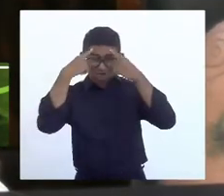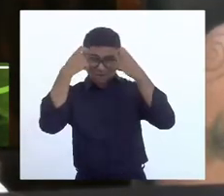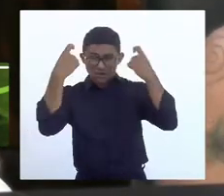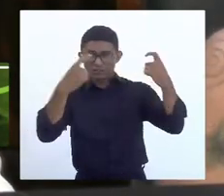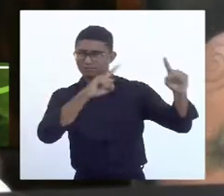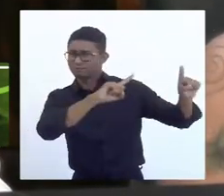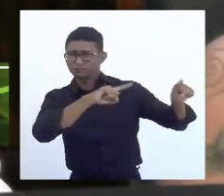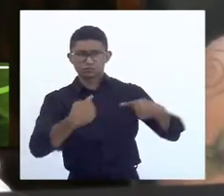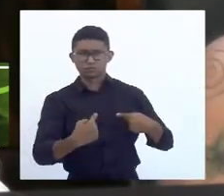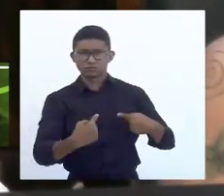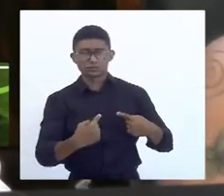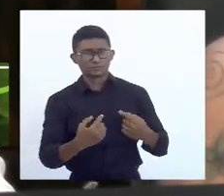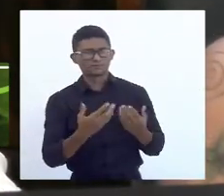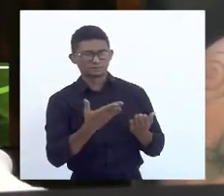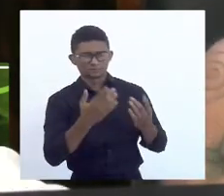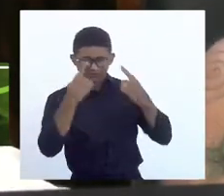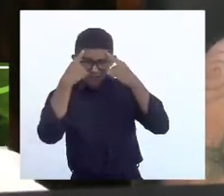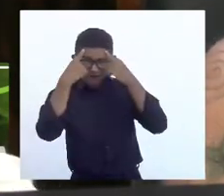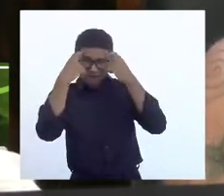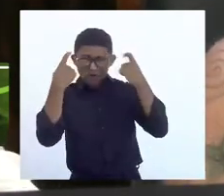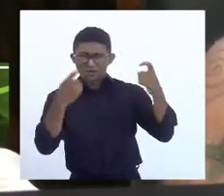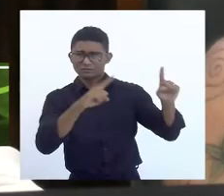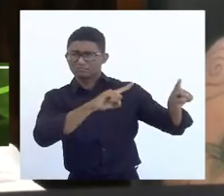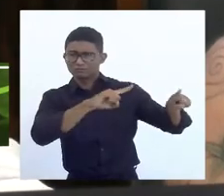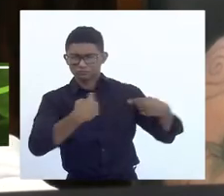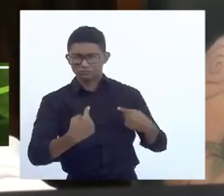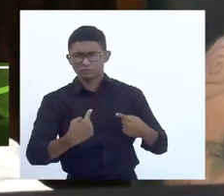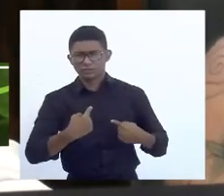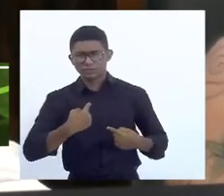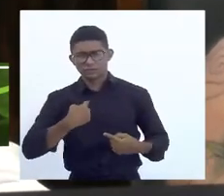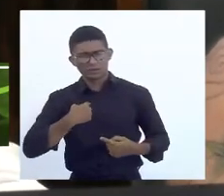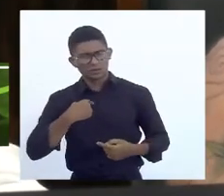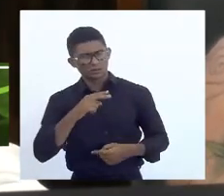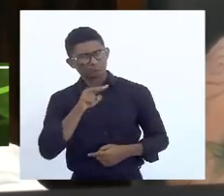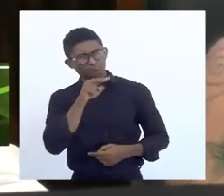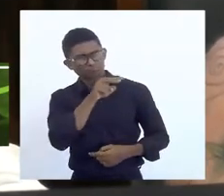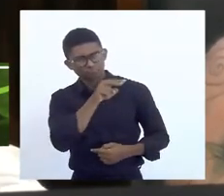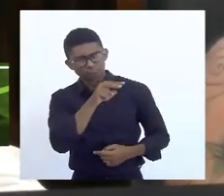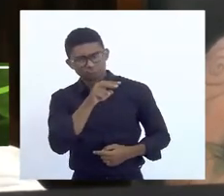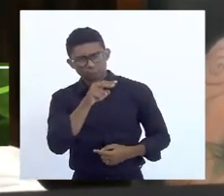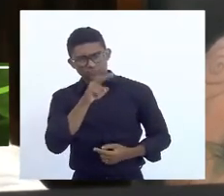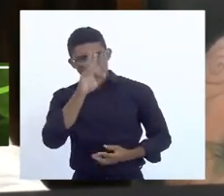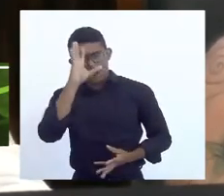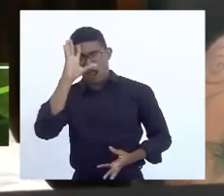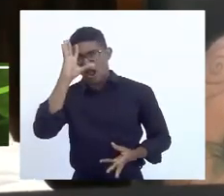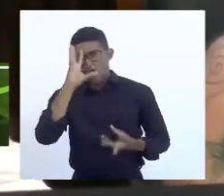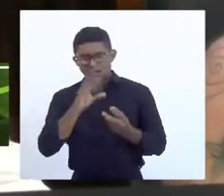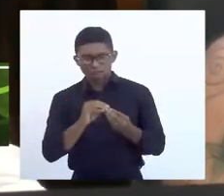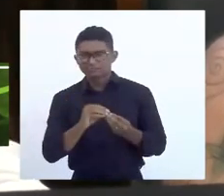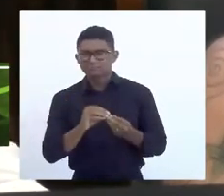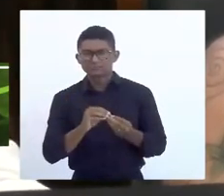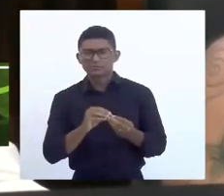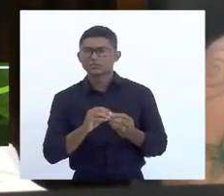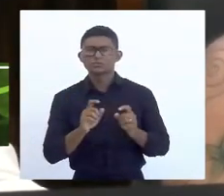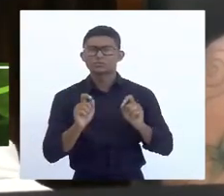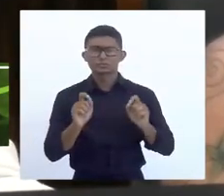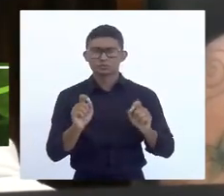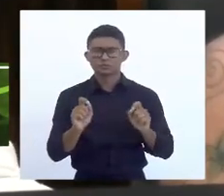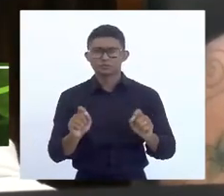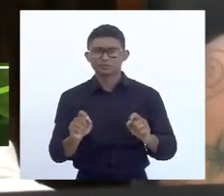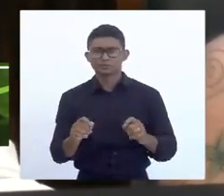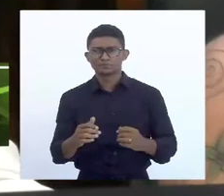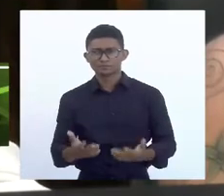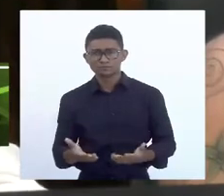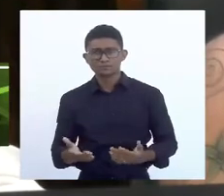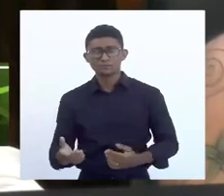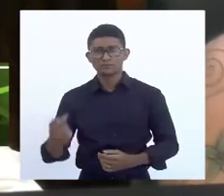violência só me fez entender uma forte e concreta reflexão do porquê nós, Renata,